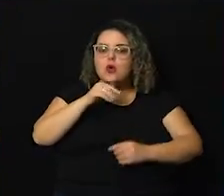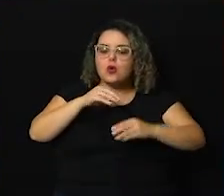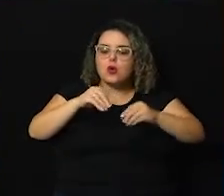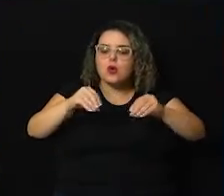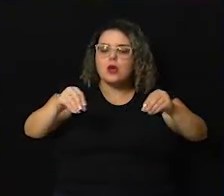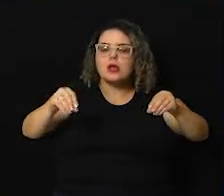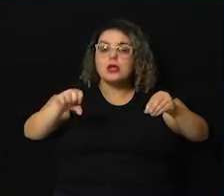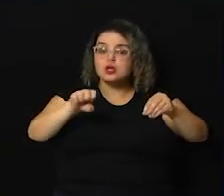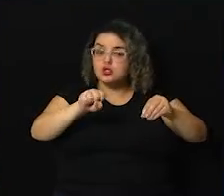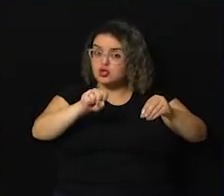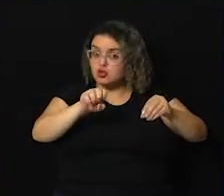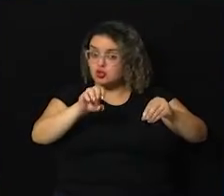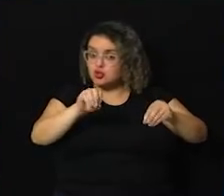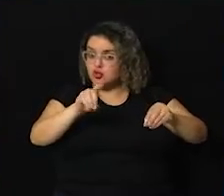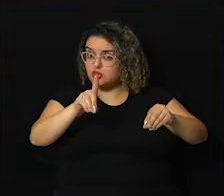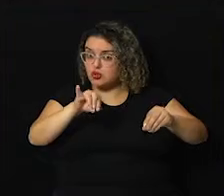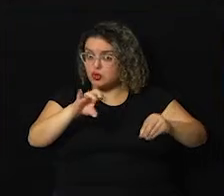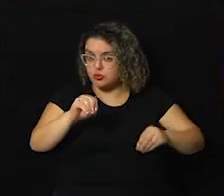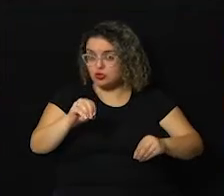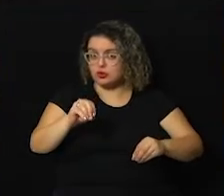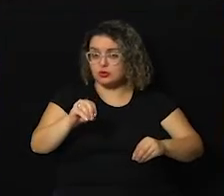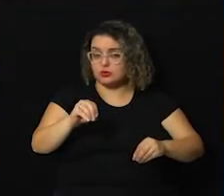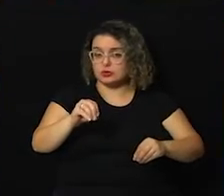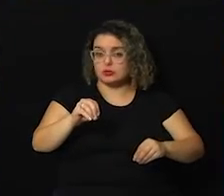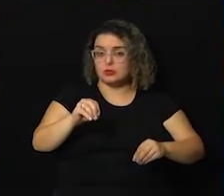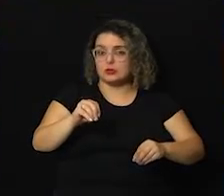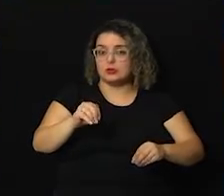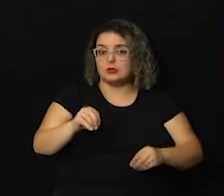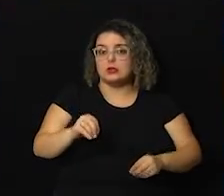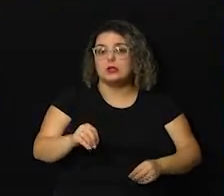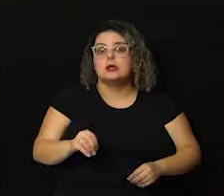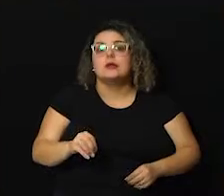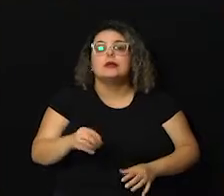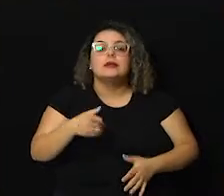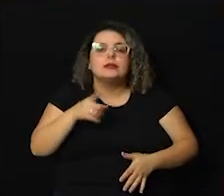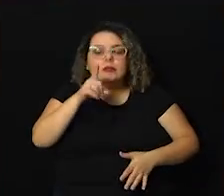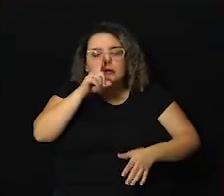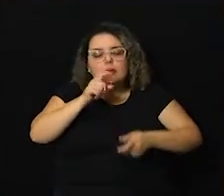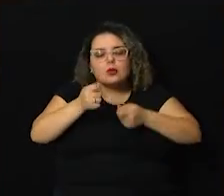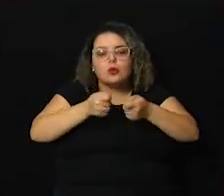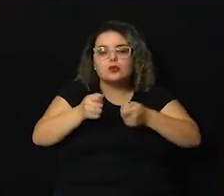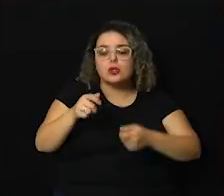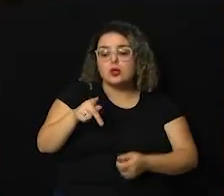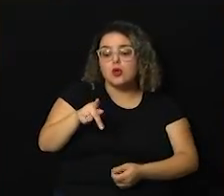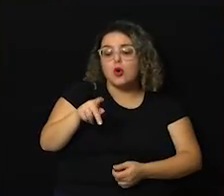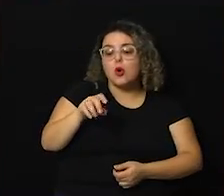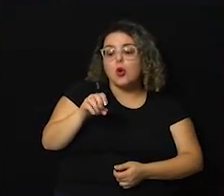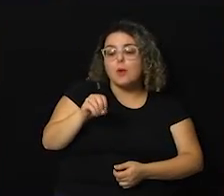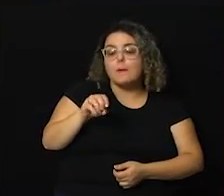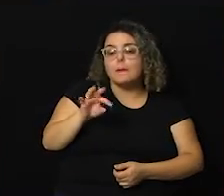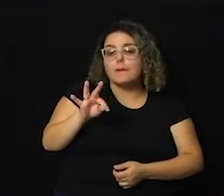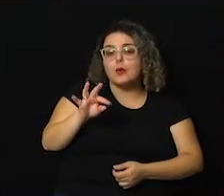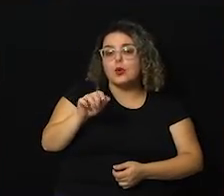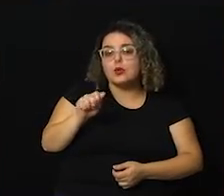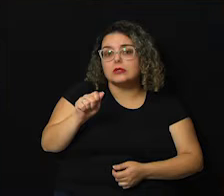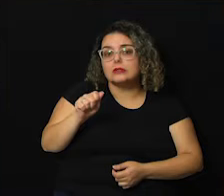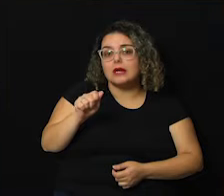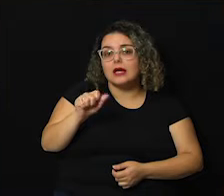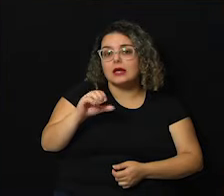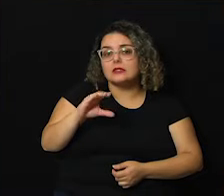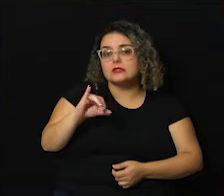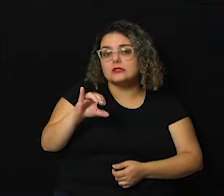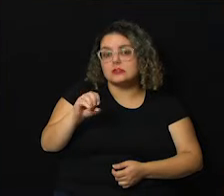rica em sódio, ok? E ele é especialista em economizar potássio. Vamos olhar só para sódio e potássio, que são